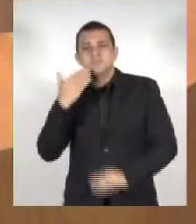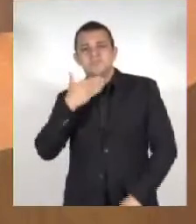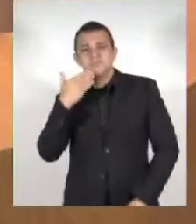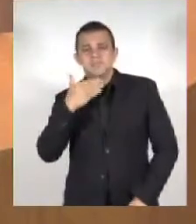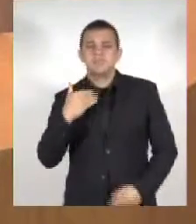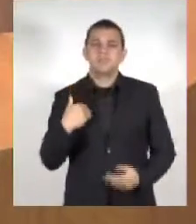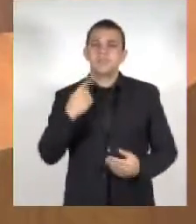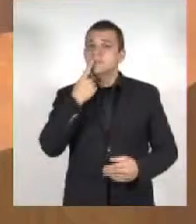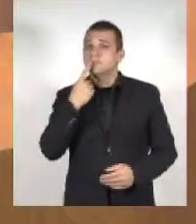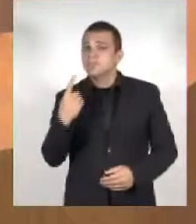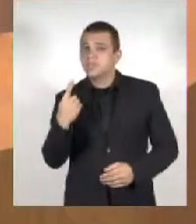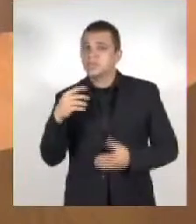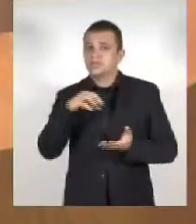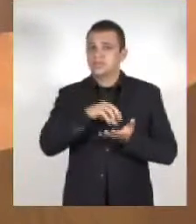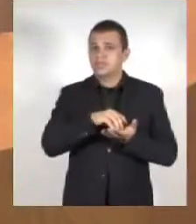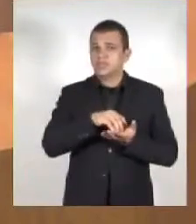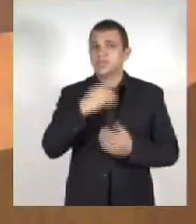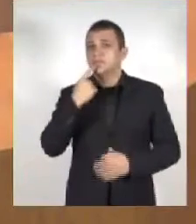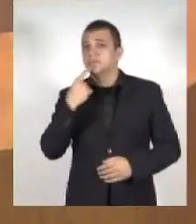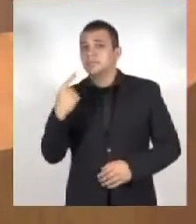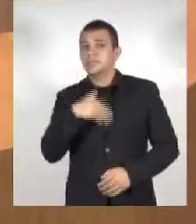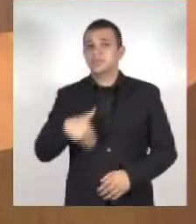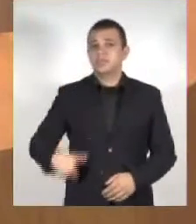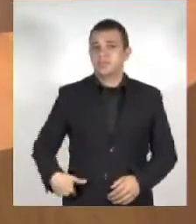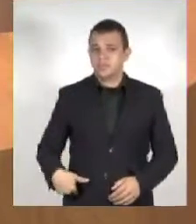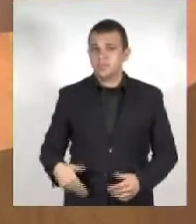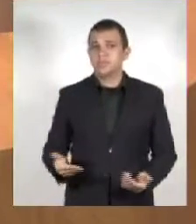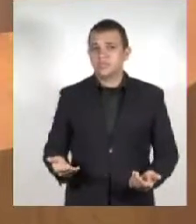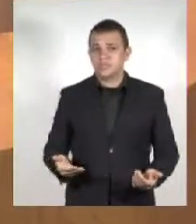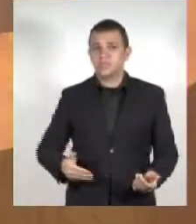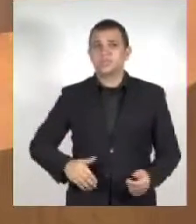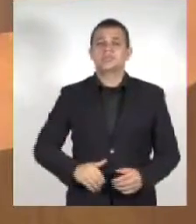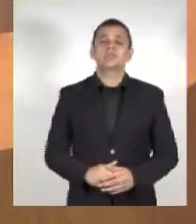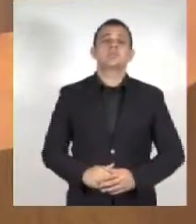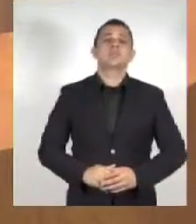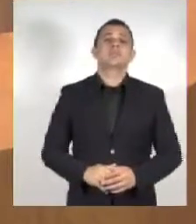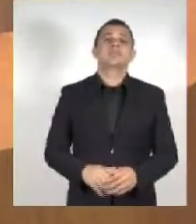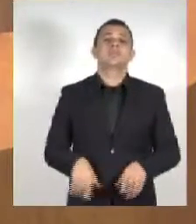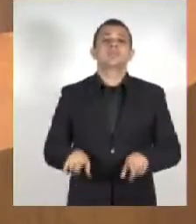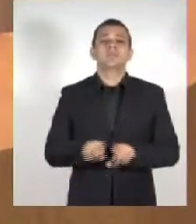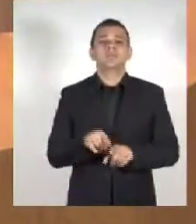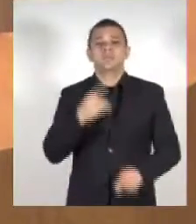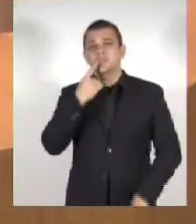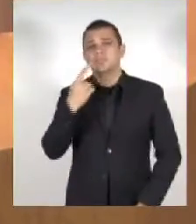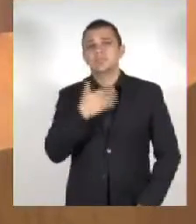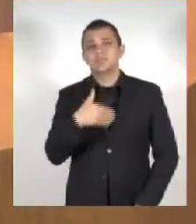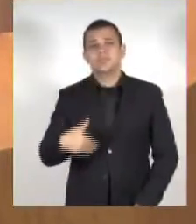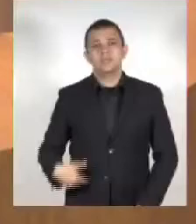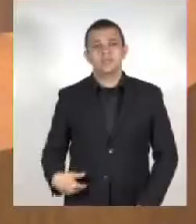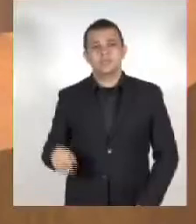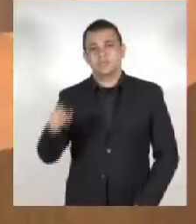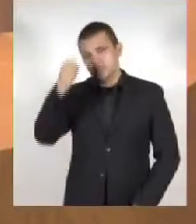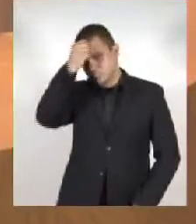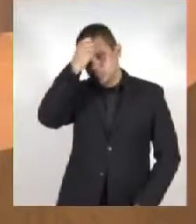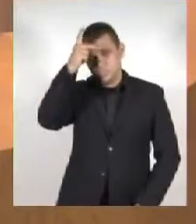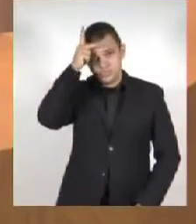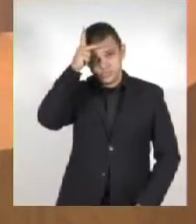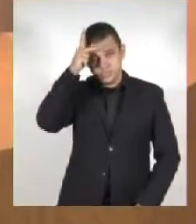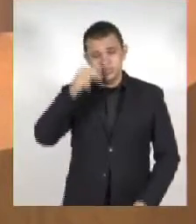centro, bem próximo ao Palácio do Governo, ao Palácio dos Leões, ao Palácio do Governo Municipal, nós